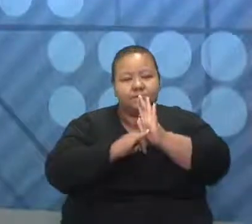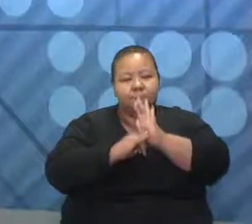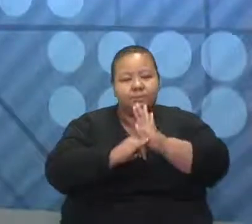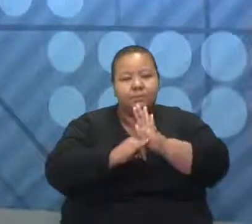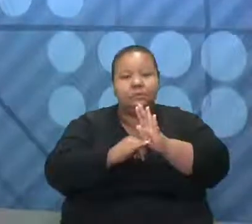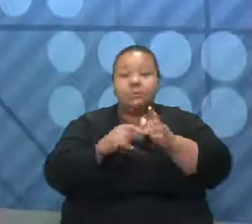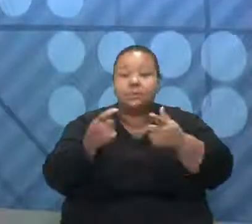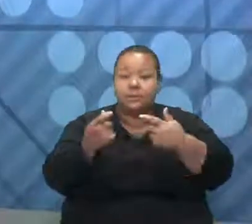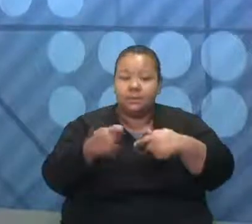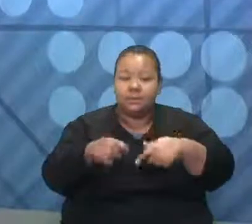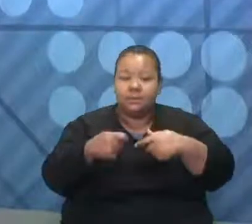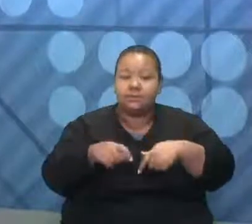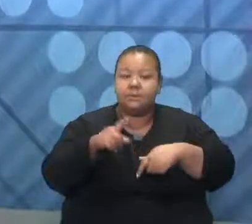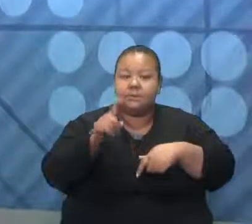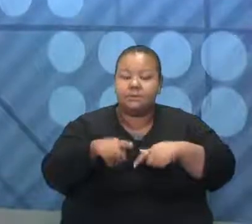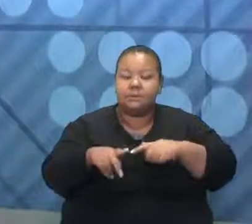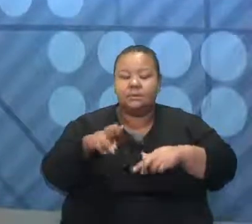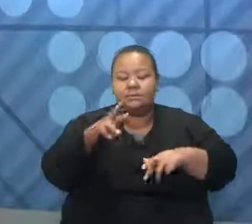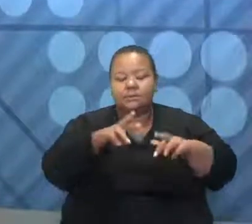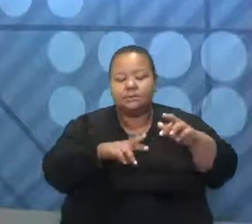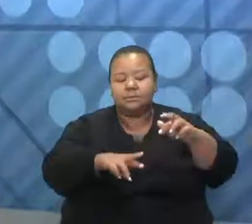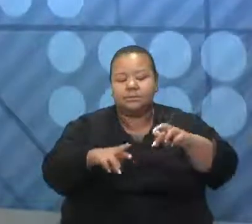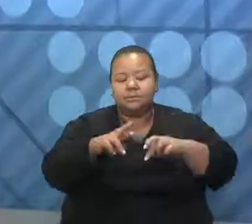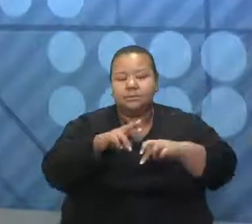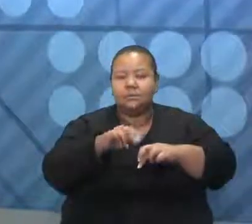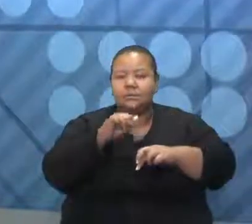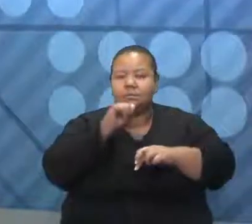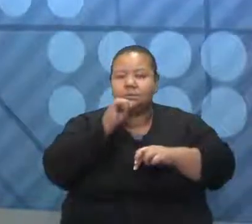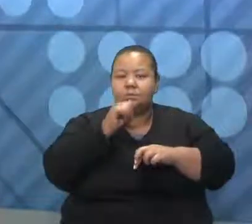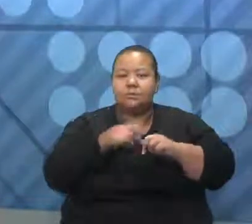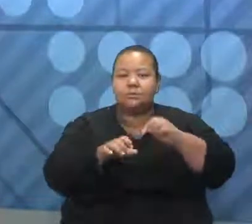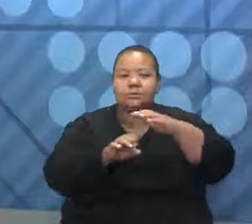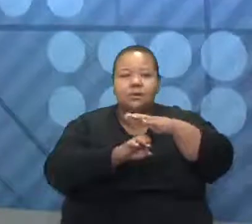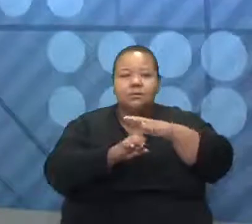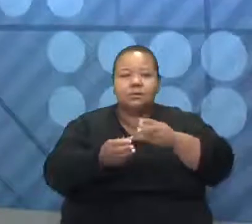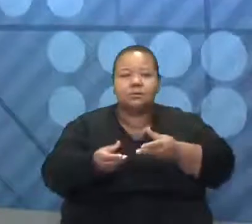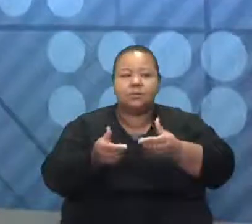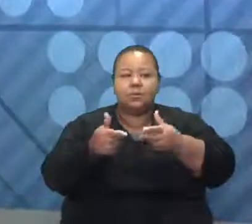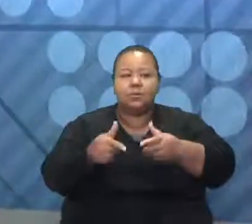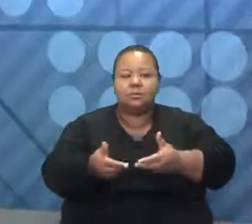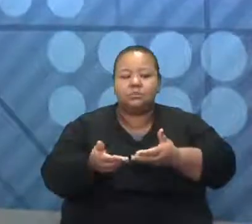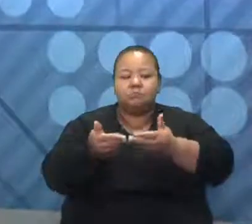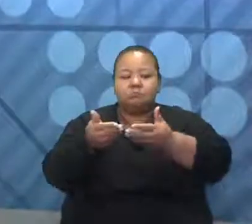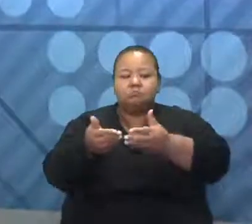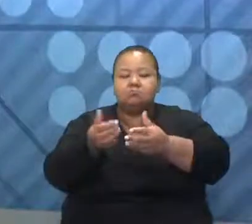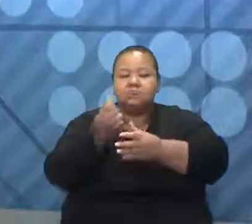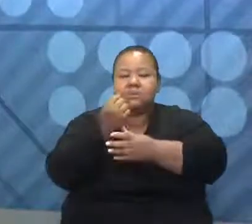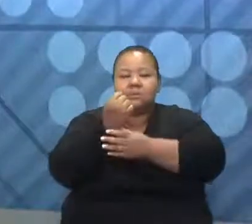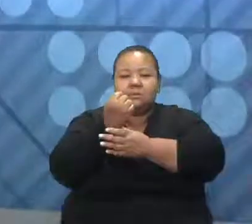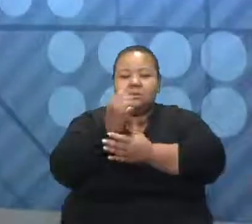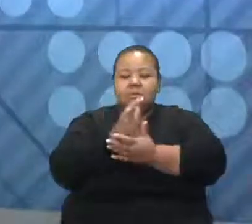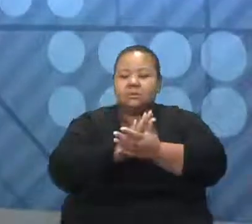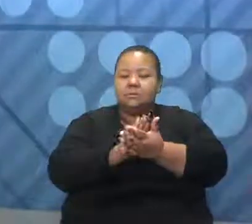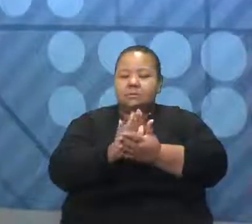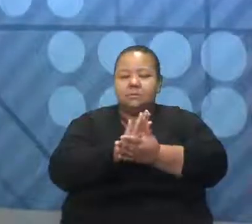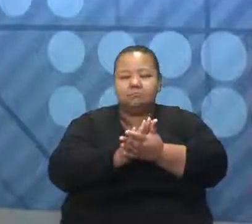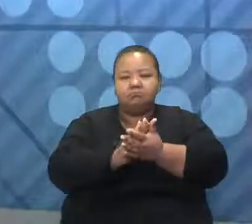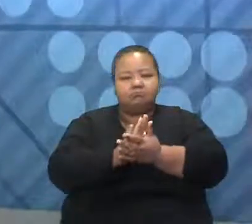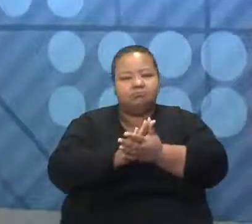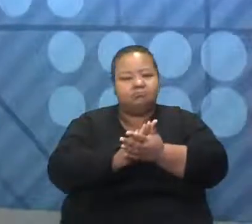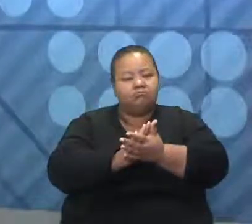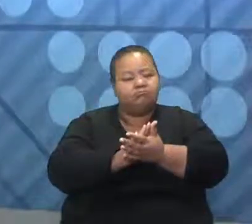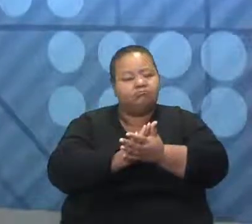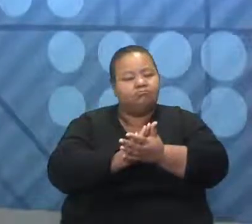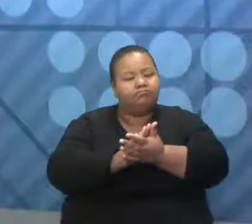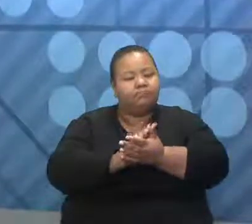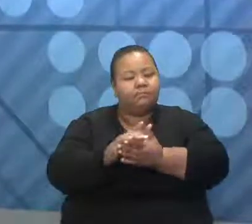ser analisados. Eu vou colocar a minha empresa num lugar que não apresenta segurança, os indicadores estão marcando ali que aquele local tem